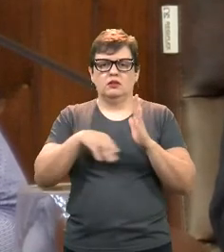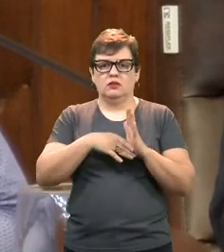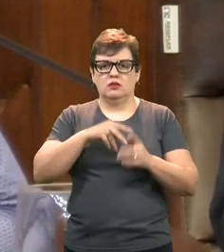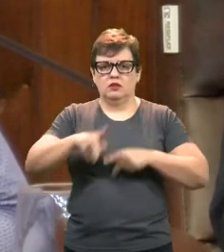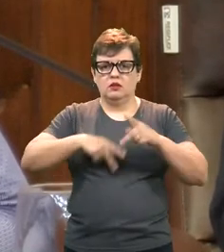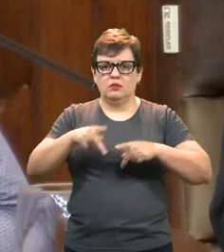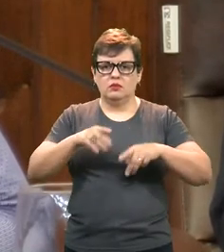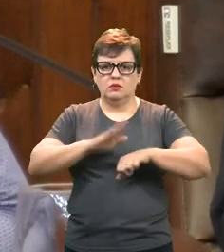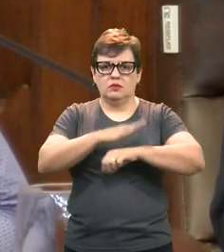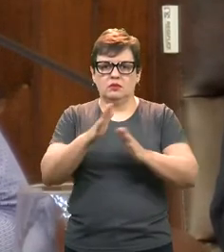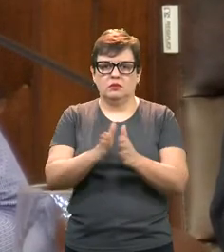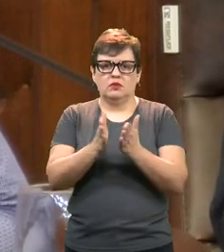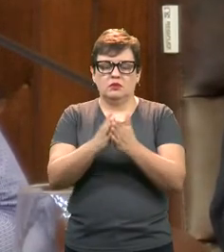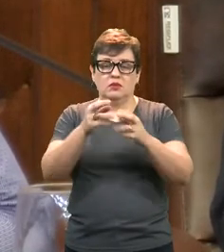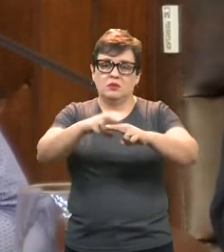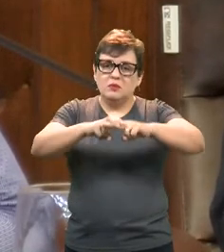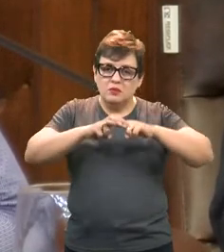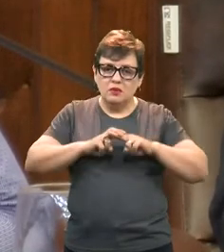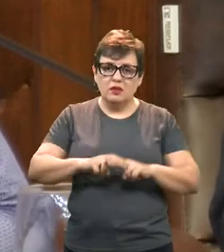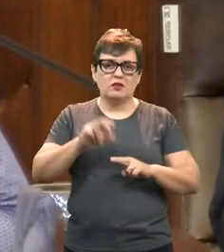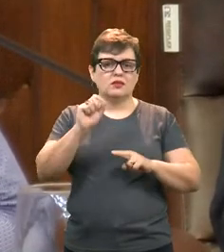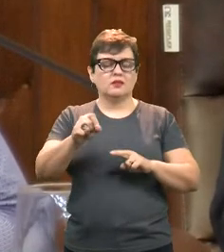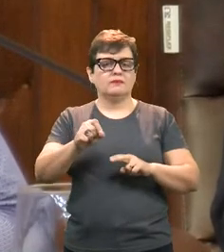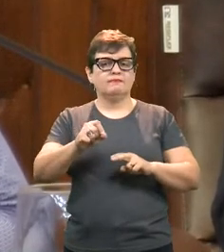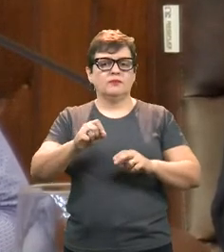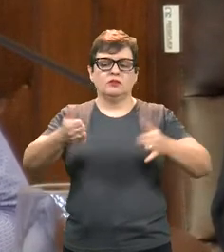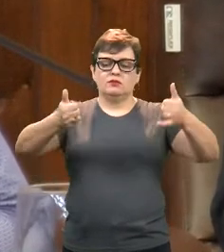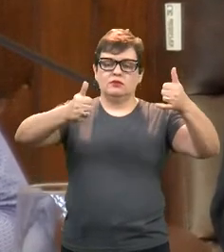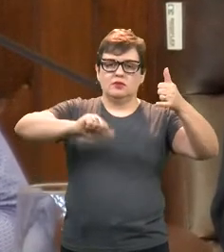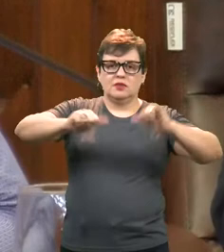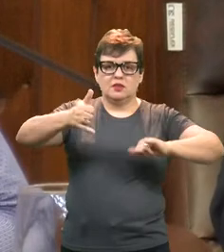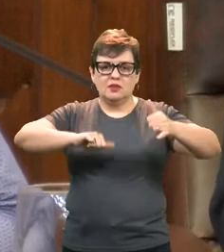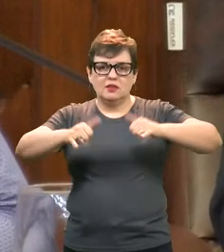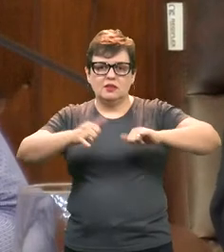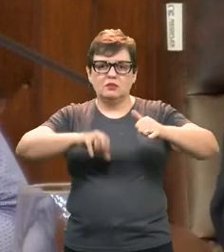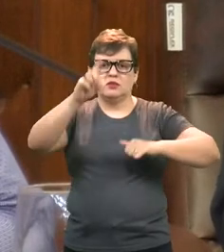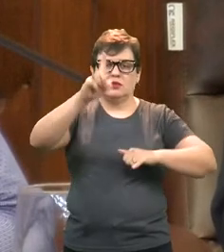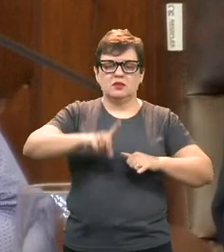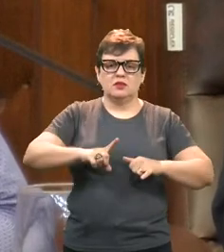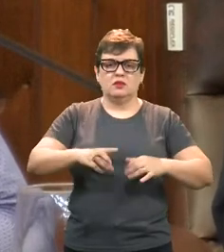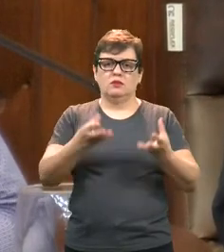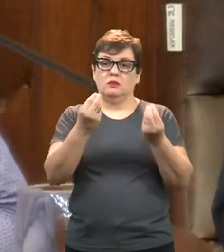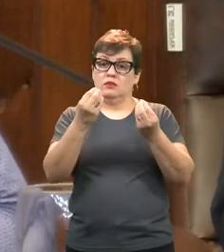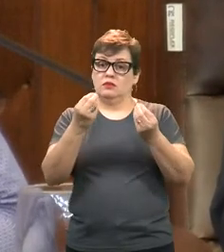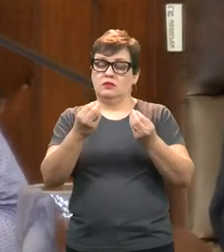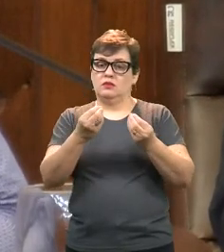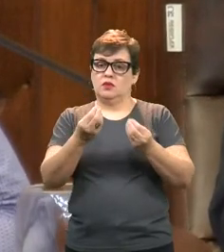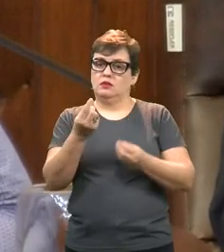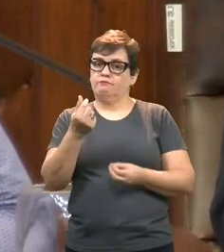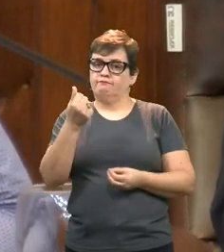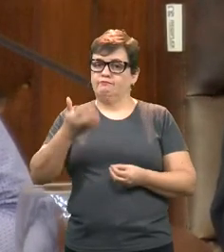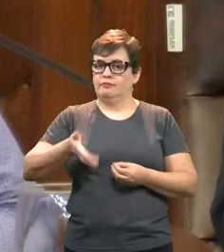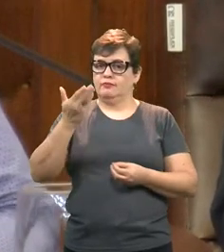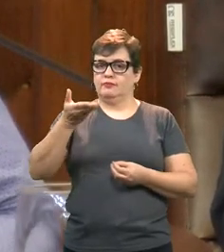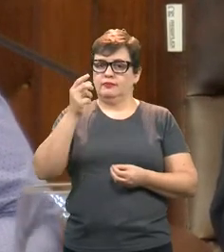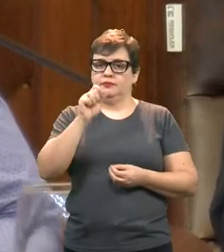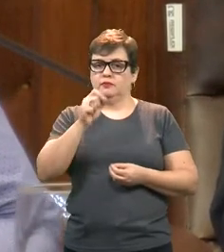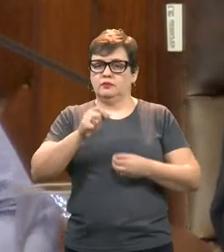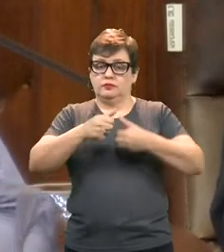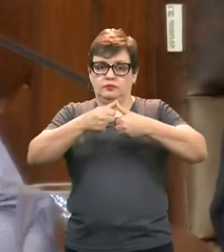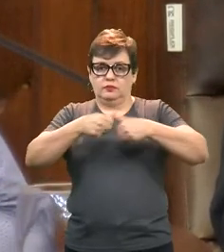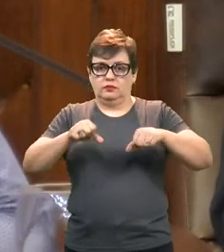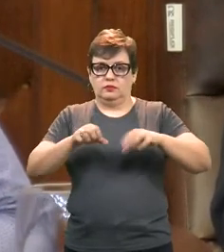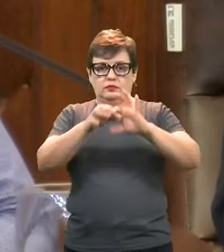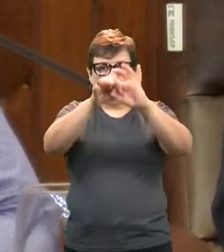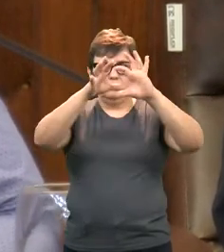os valores exorbitantes que os laboratórios cobram por esses gêneros de medicamentos. O que está sendo